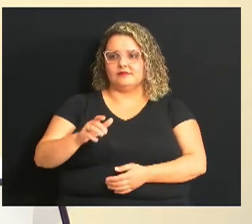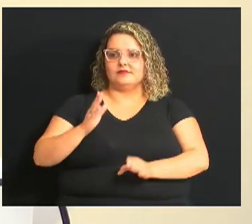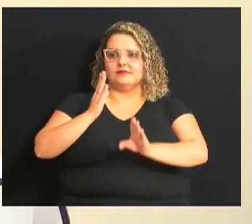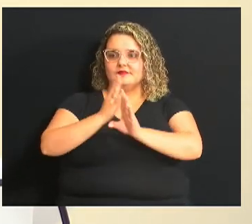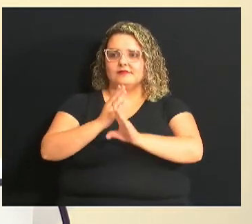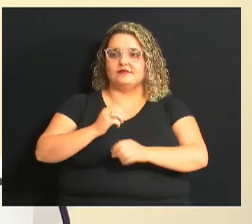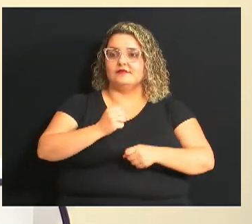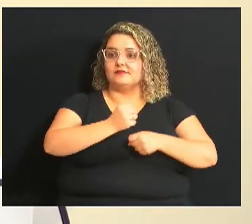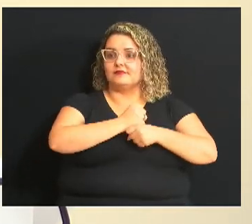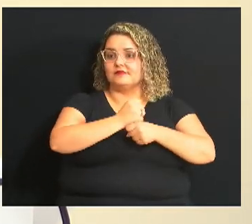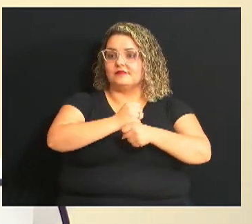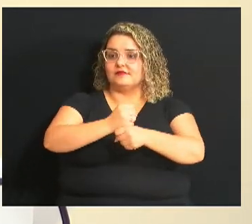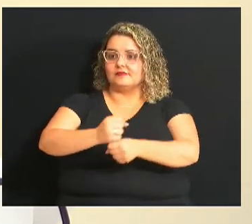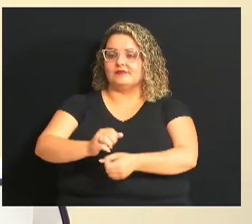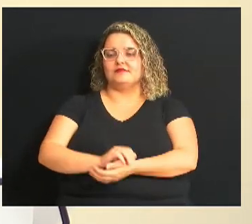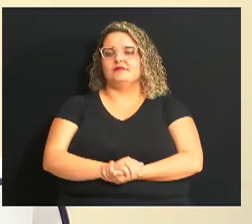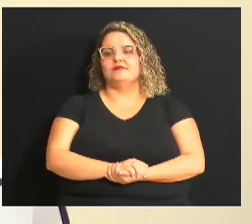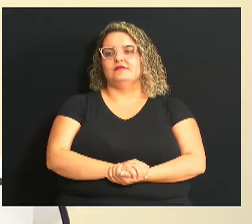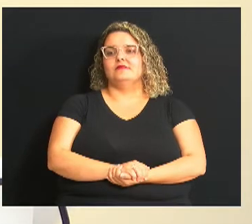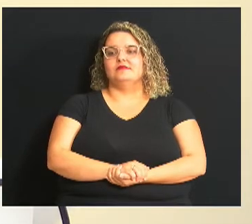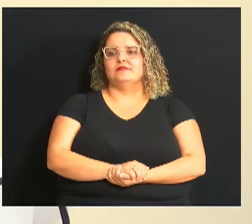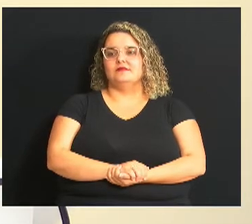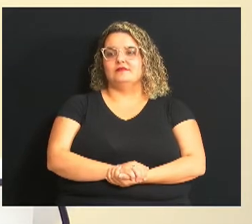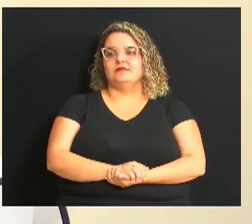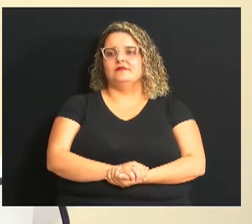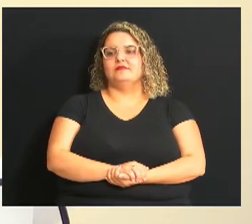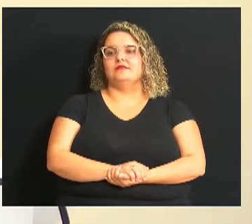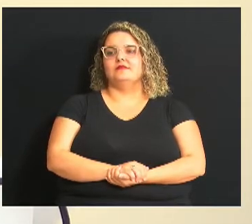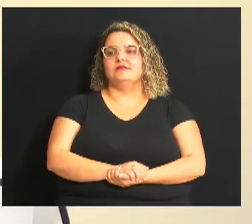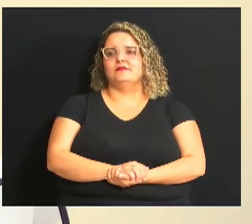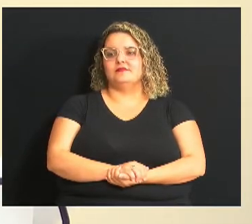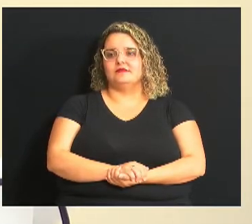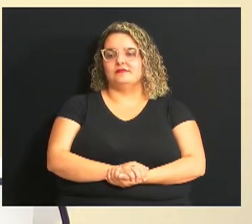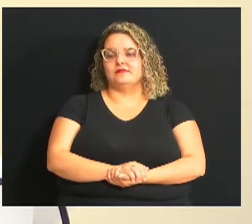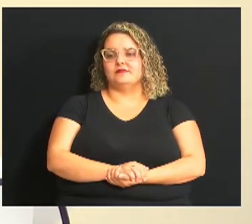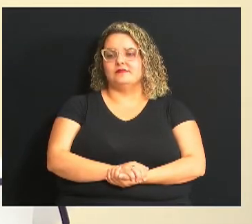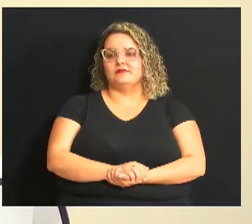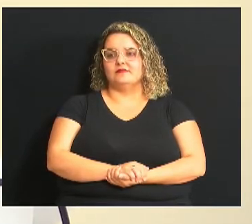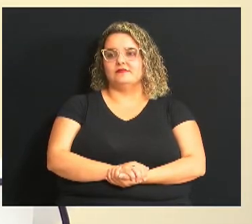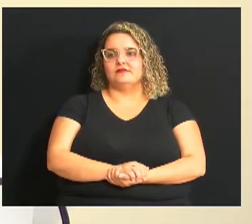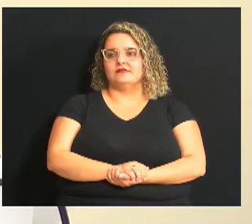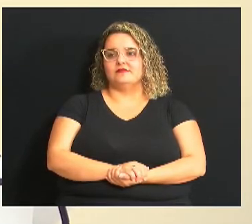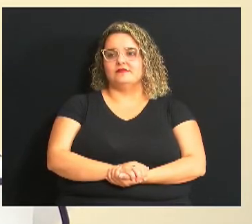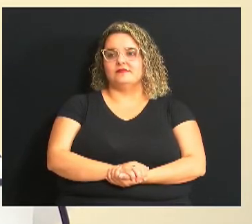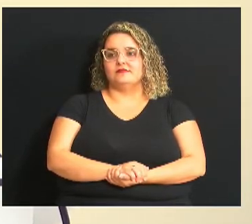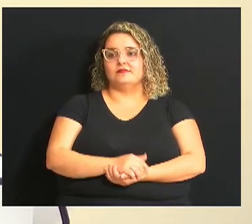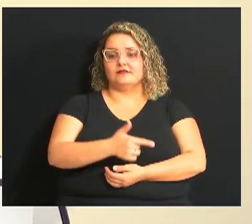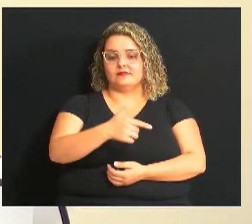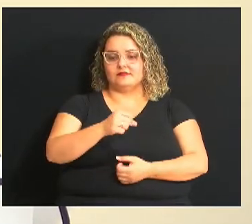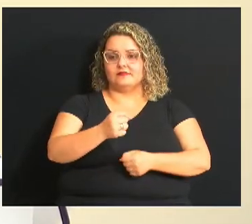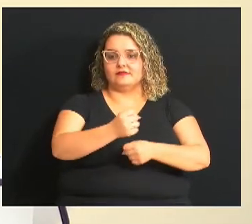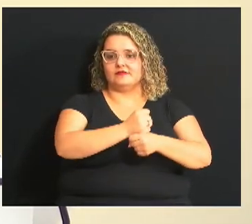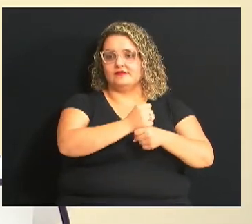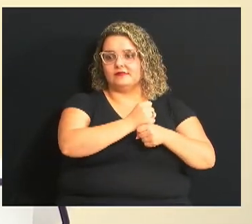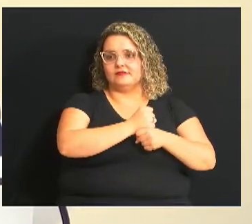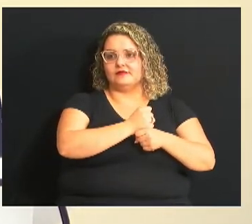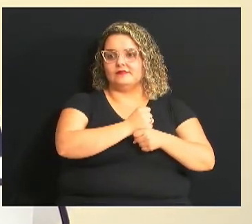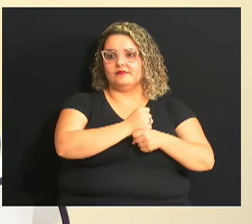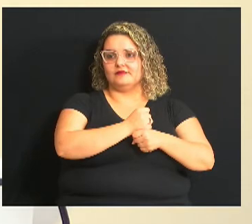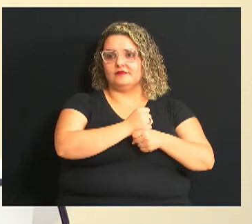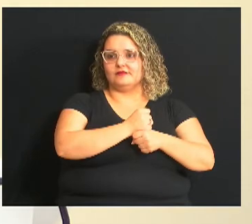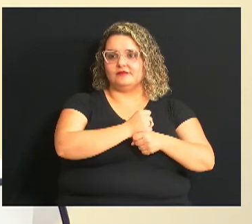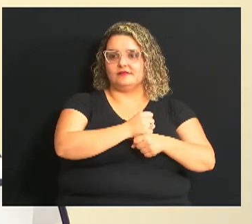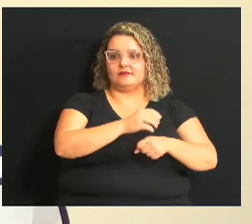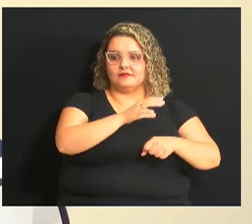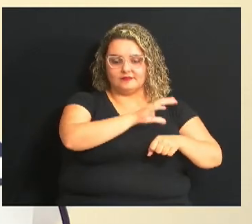muito tempo, que literalmente, há 20 anos atrás, me segurou no pulso e